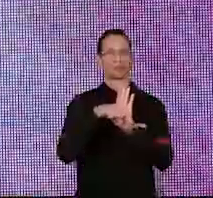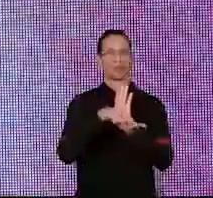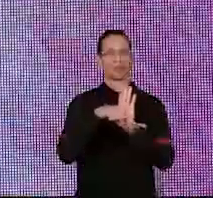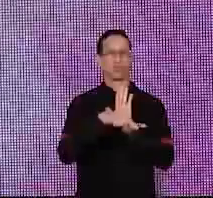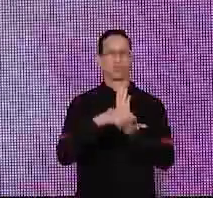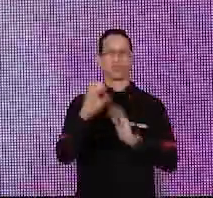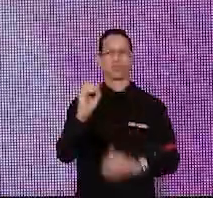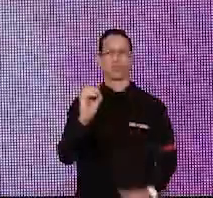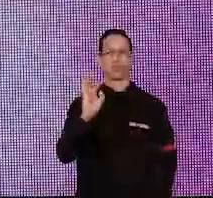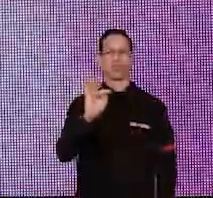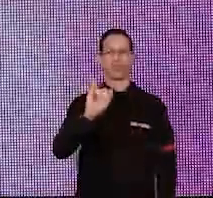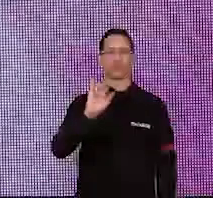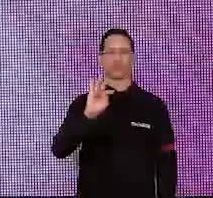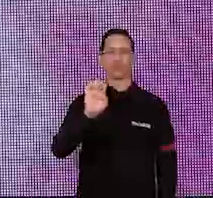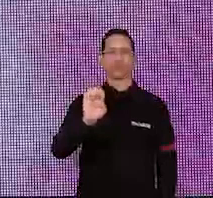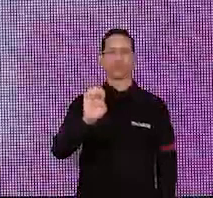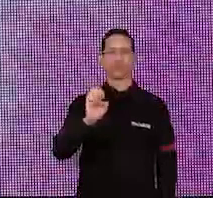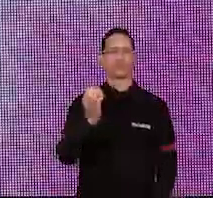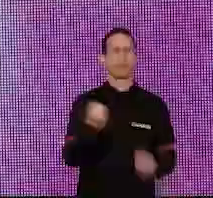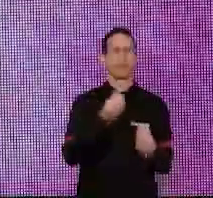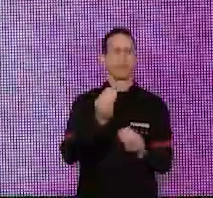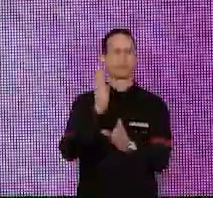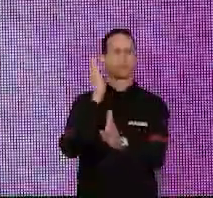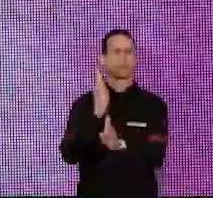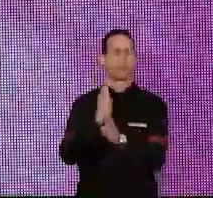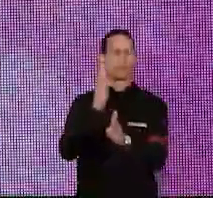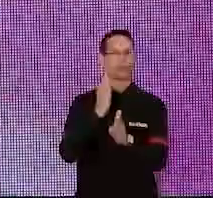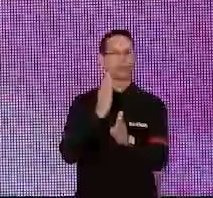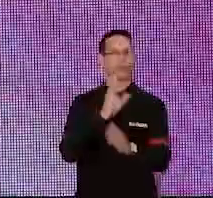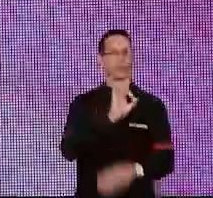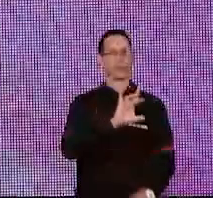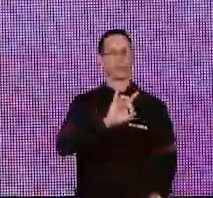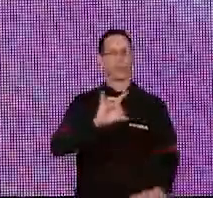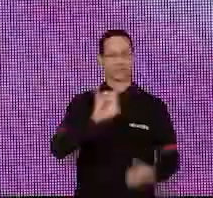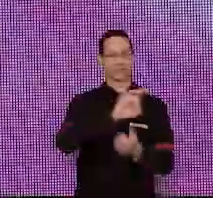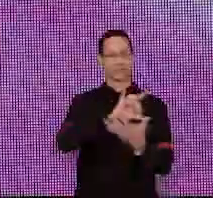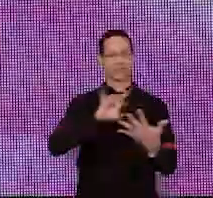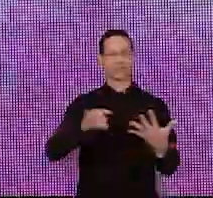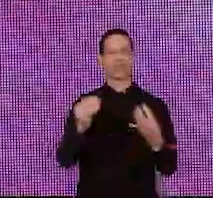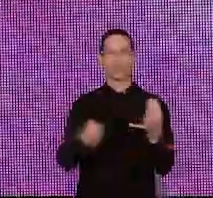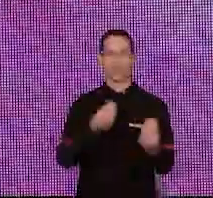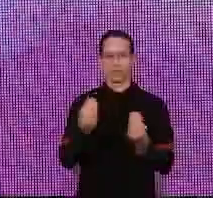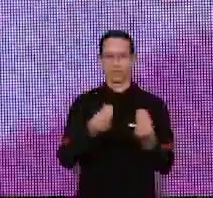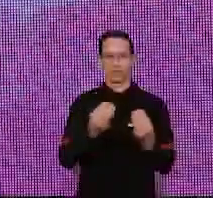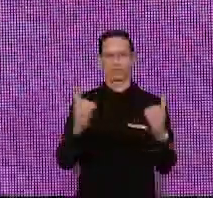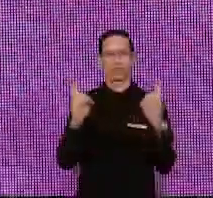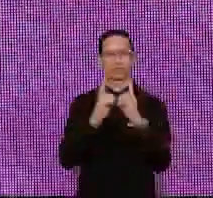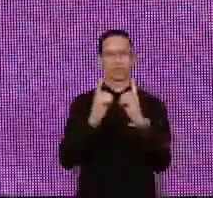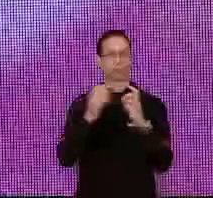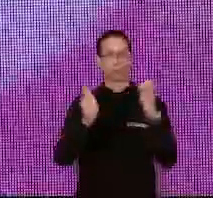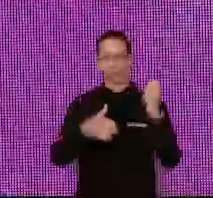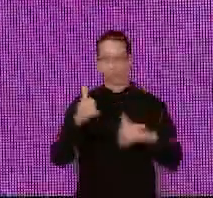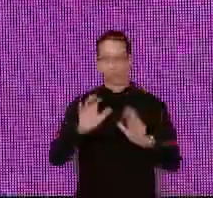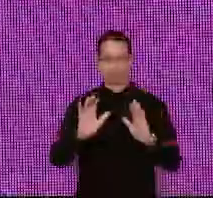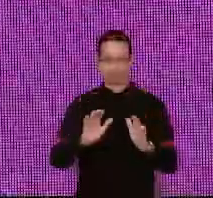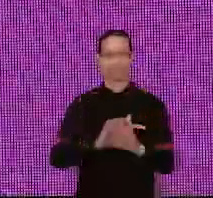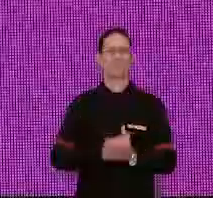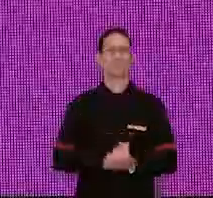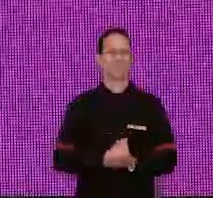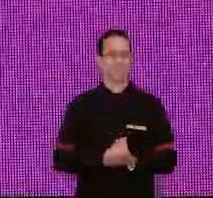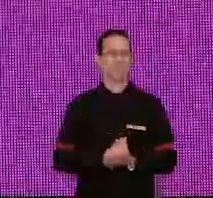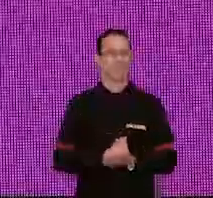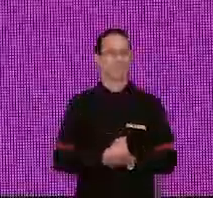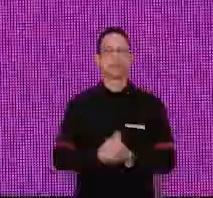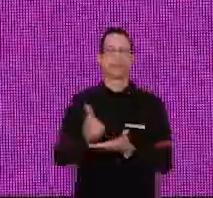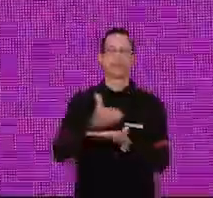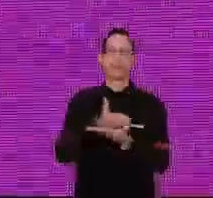das otites, né? Qual é o diagnóstico de cada tipo de otite, como que a gente vai abordar. Então, a gente